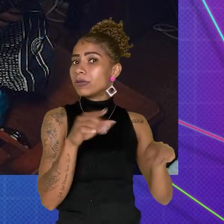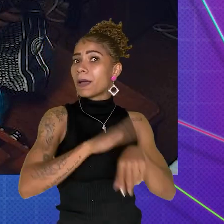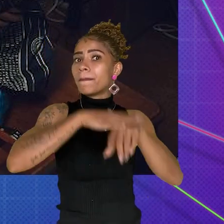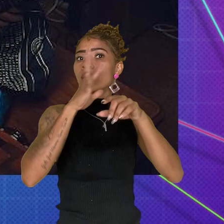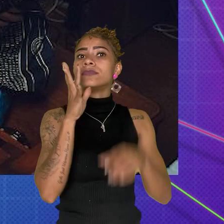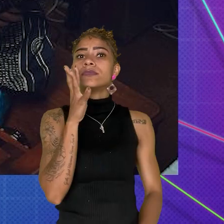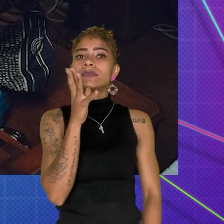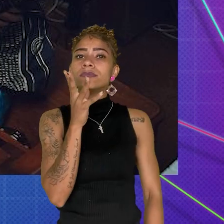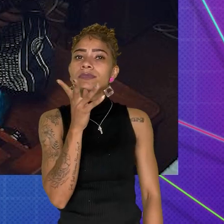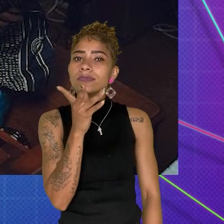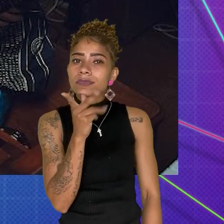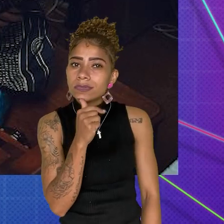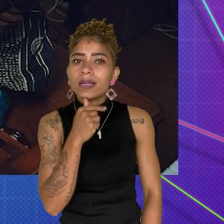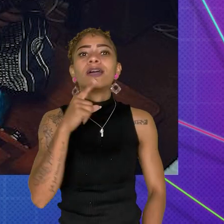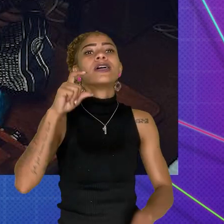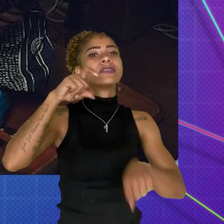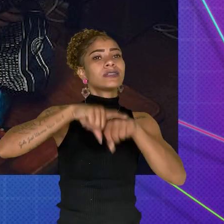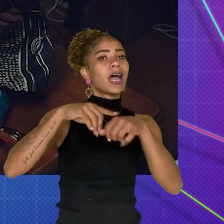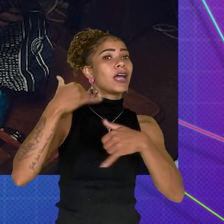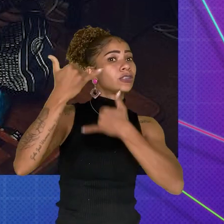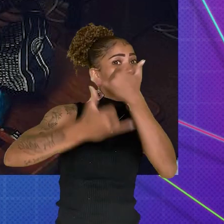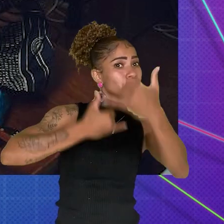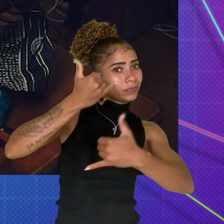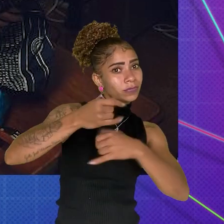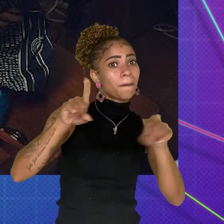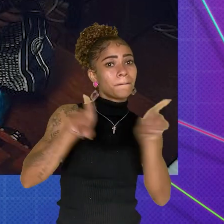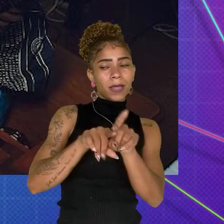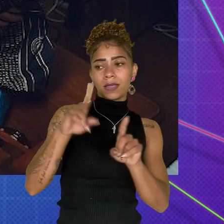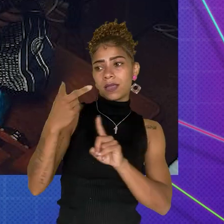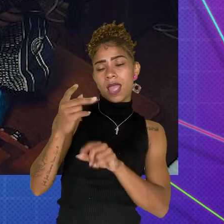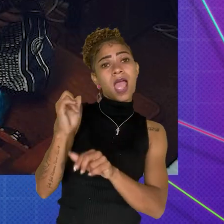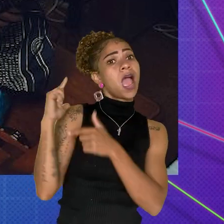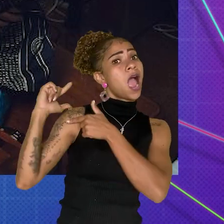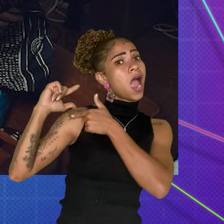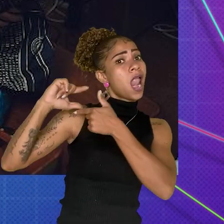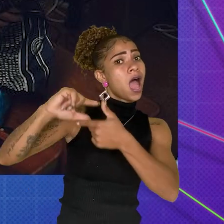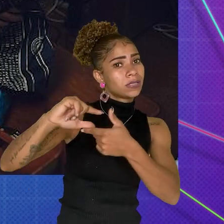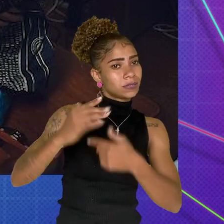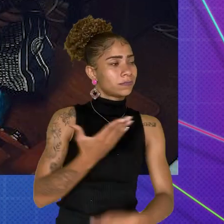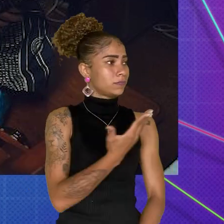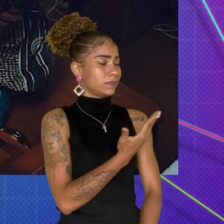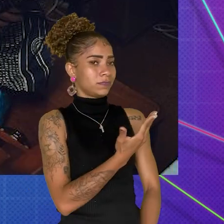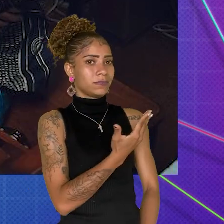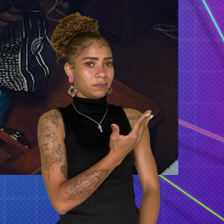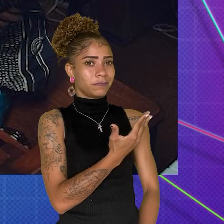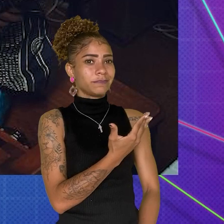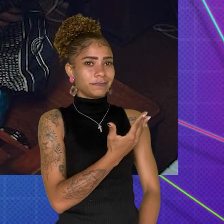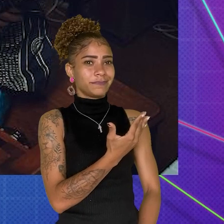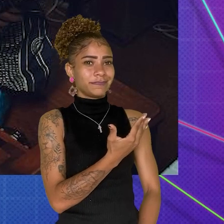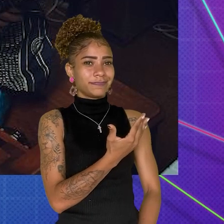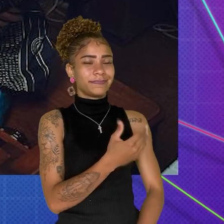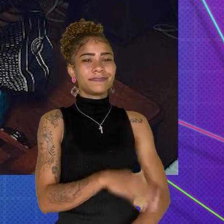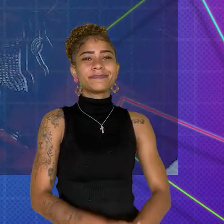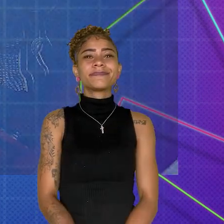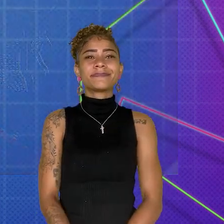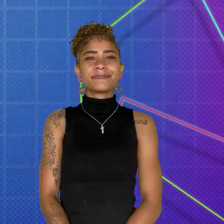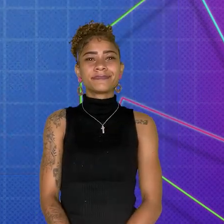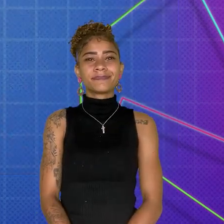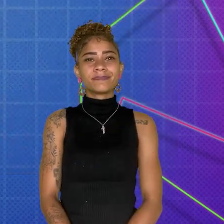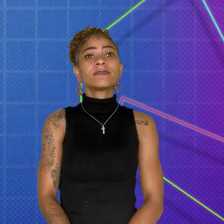músicas mais memoráveis e emocionantes das histórias dos jogos, incluindo a clássica One Winged Angel de Final Fantasy